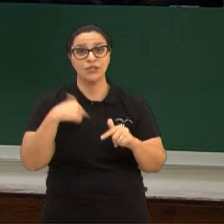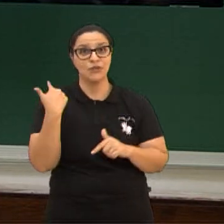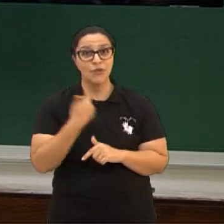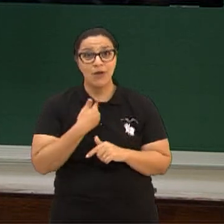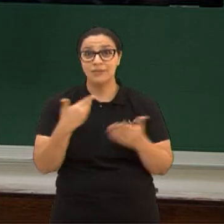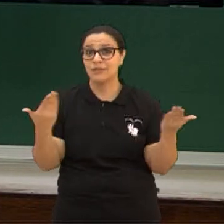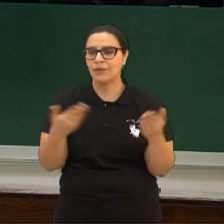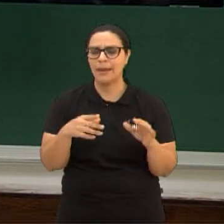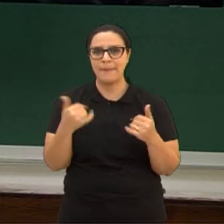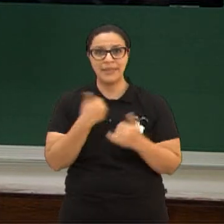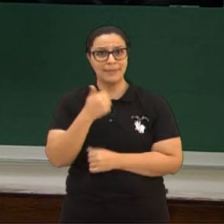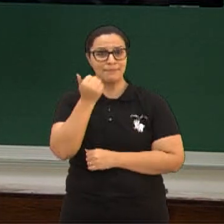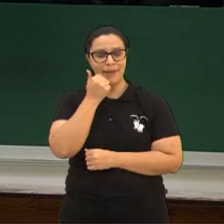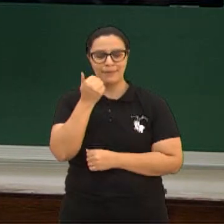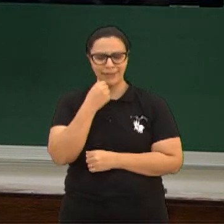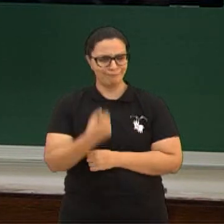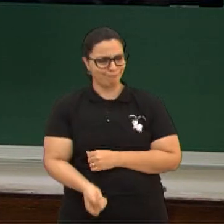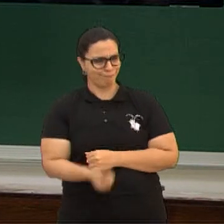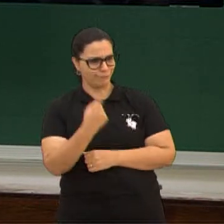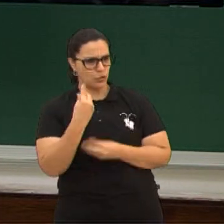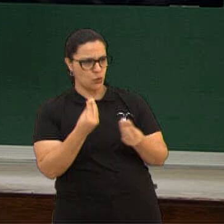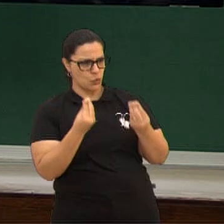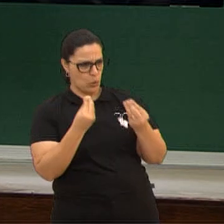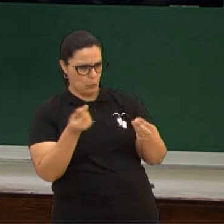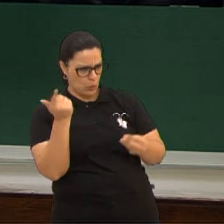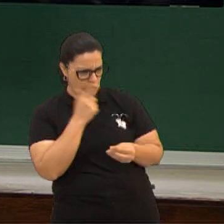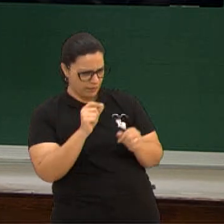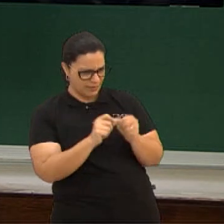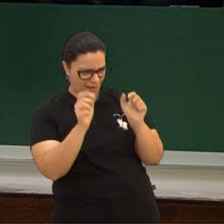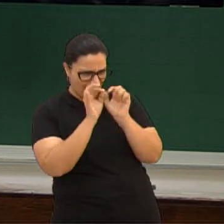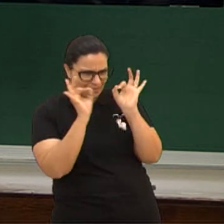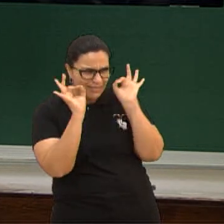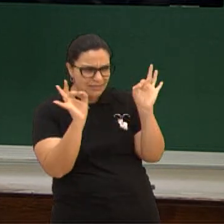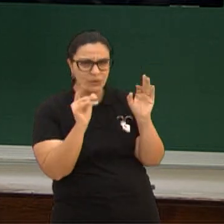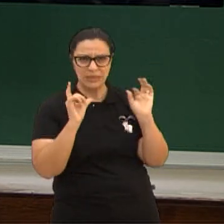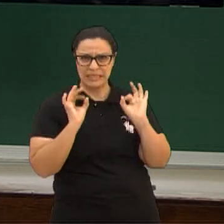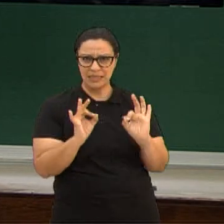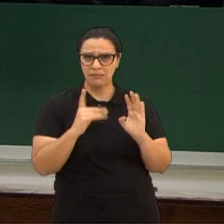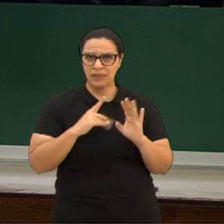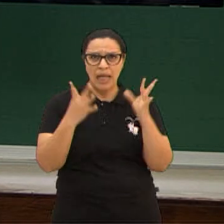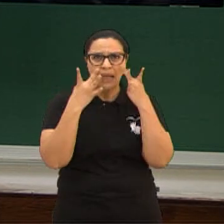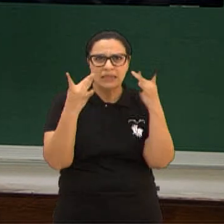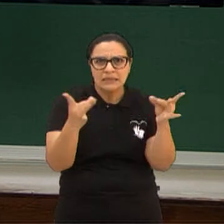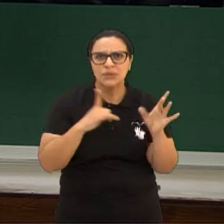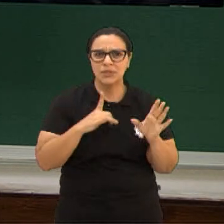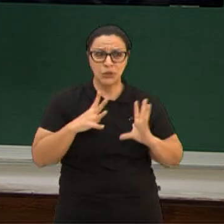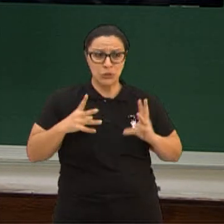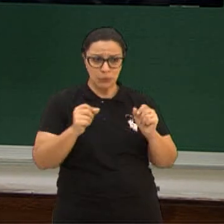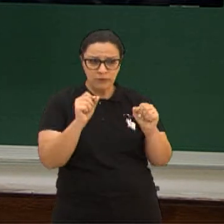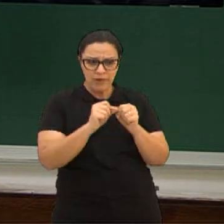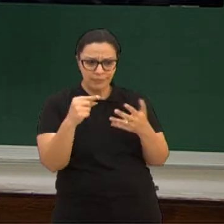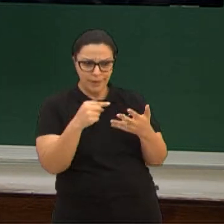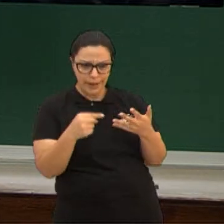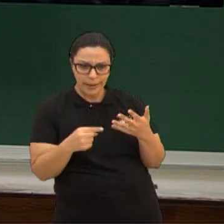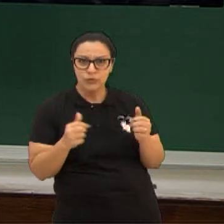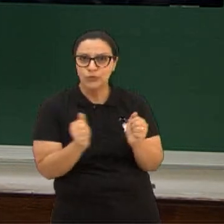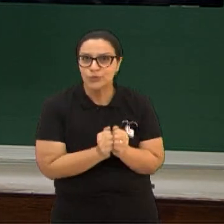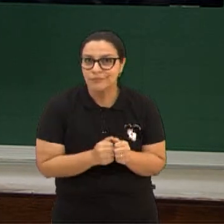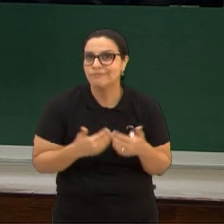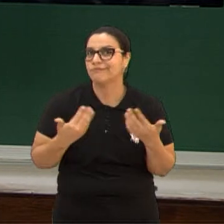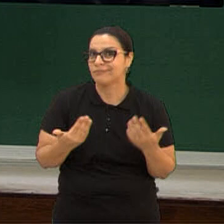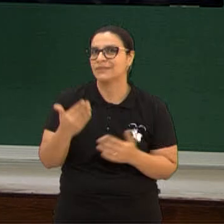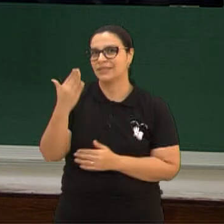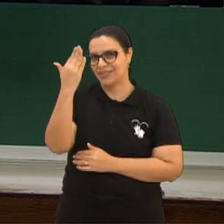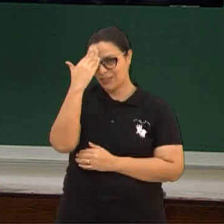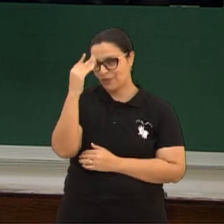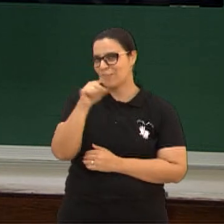fica, como mãe, se perguntando, será que está prestando atenção em todas as coisas que está fazendo? Mas eu sei que